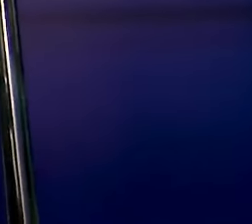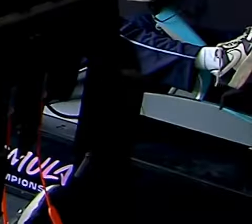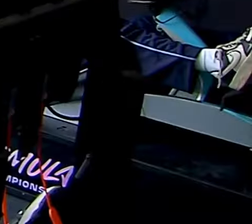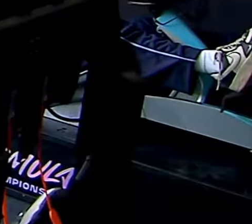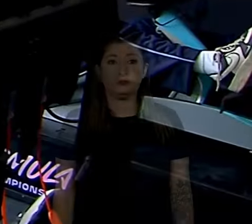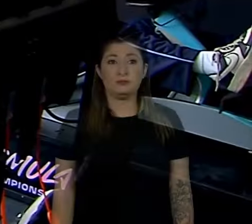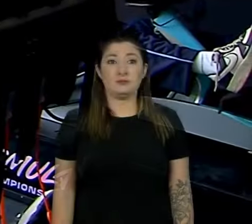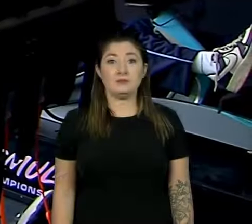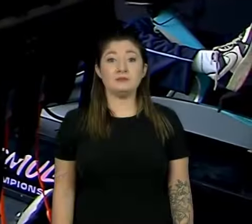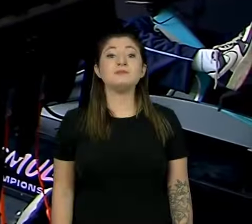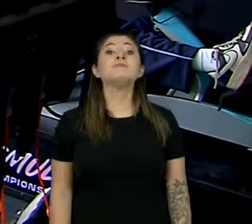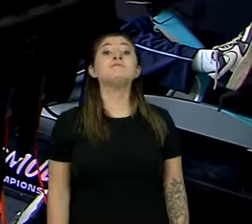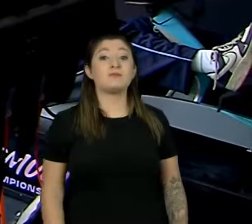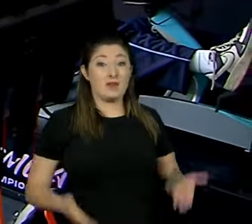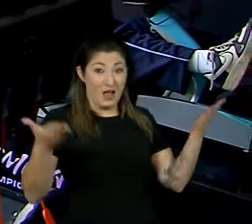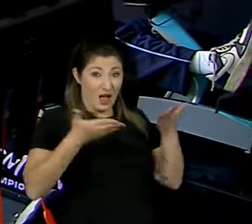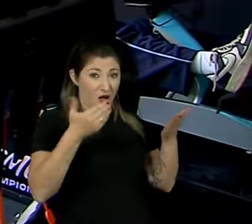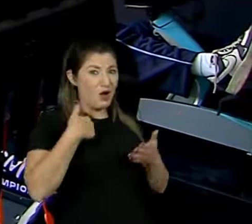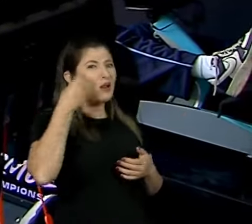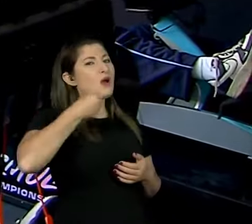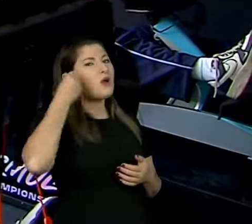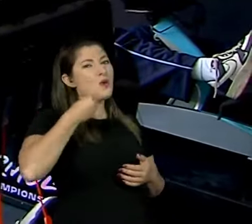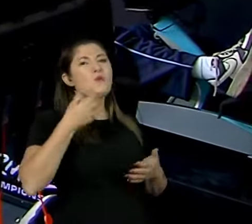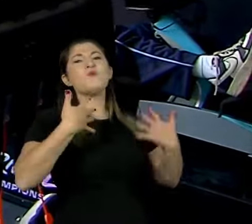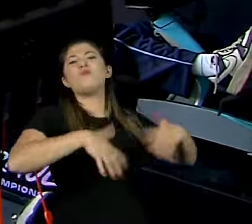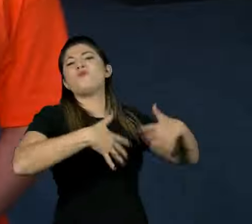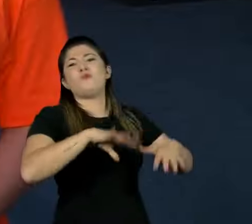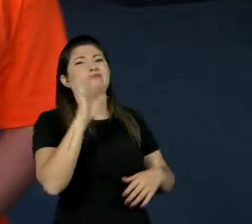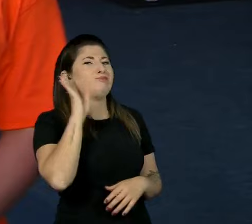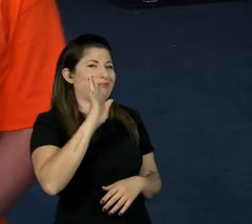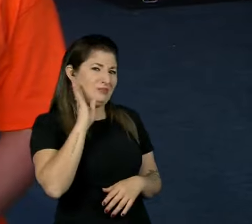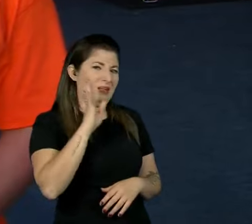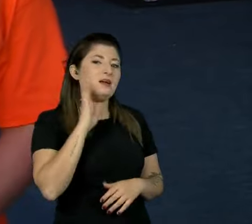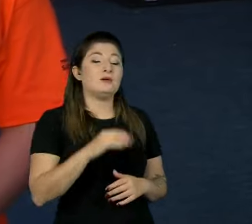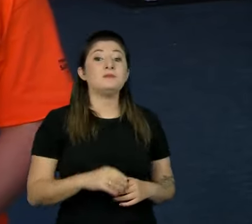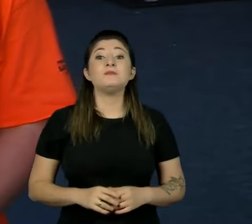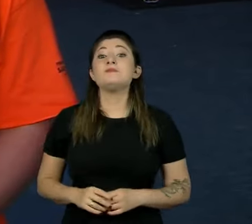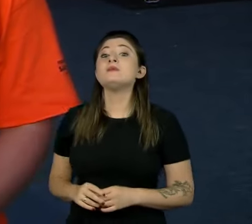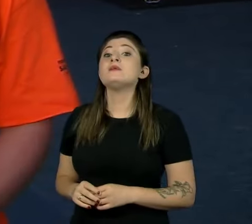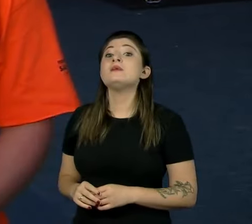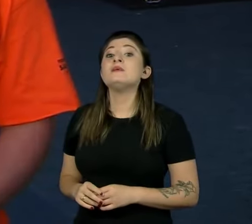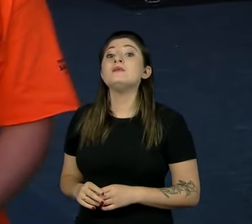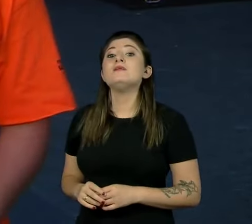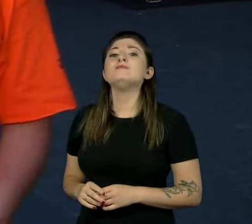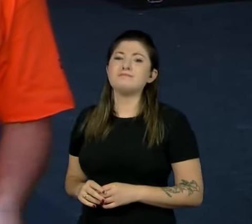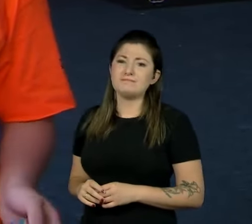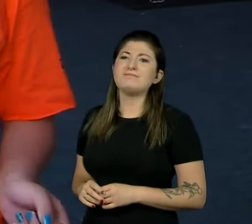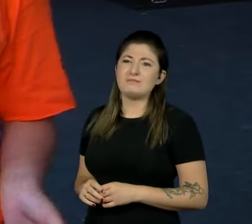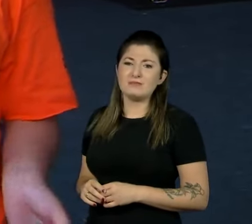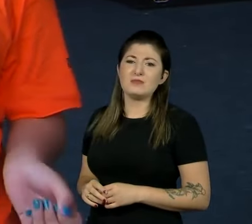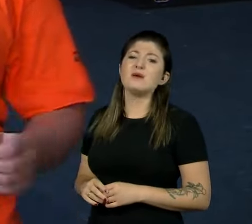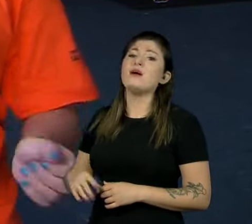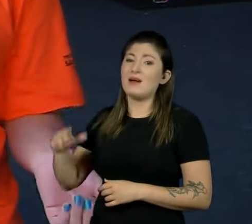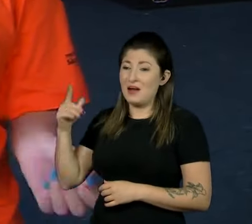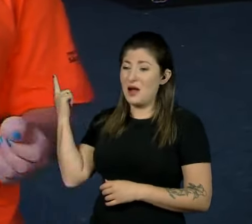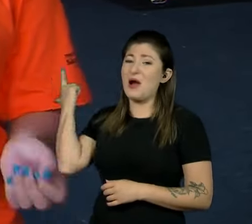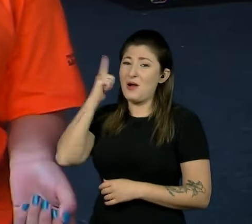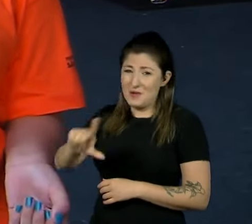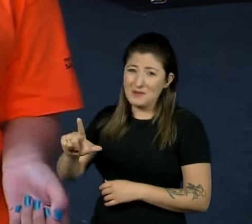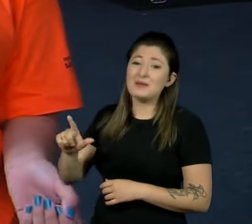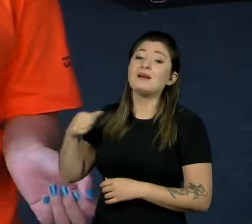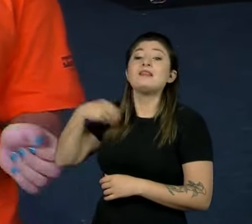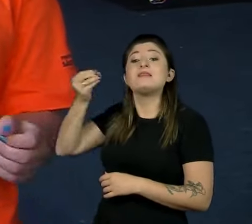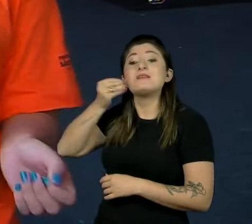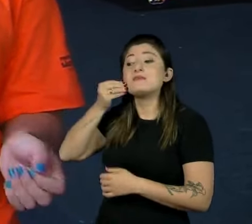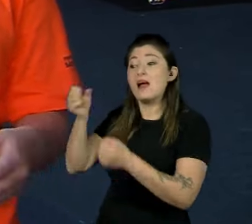Até agora anda sendo uma experiência muito legal, muito divertida, e eu tô adorando o jogo. O mais difícil foi pra tentar, tipo, pilotar mesmo, né?